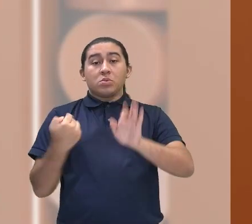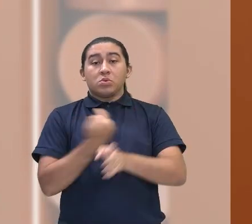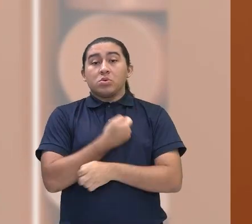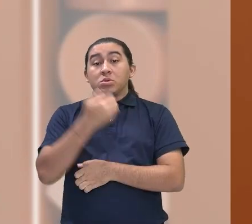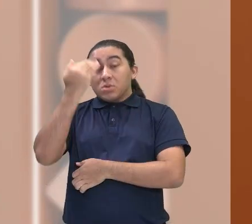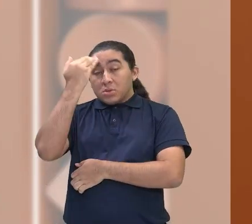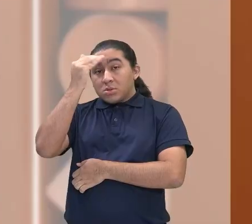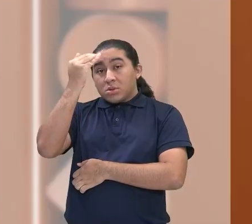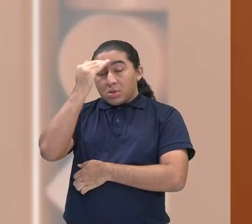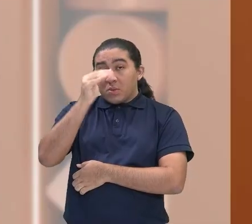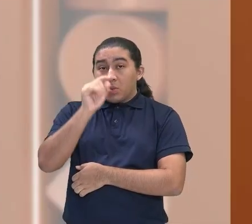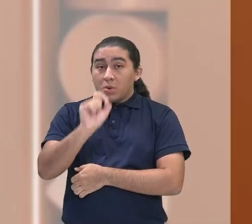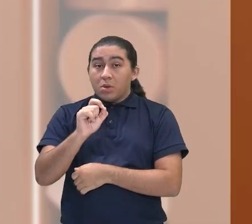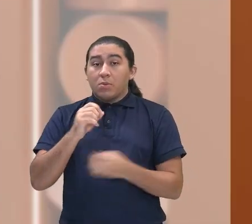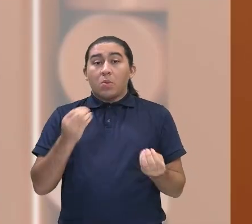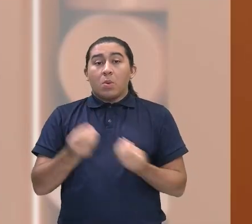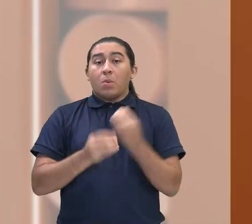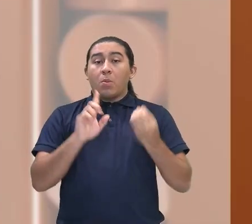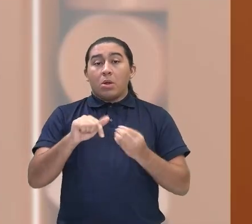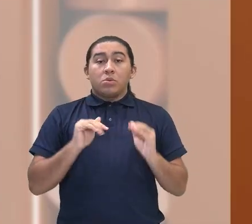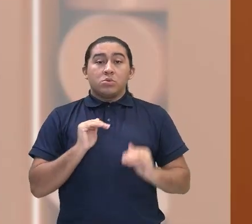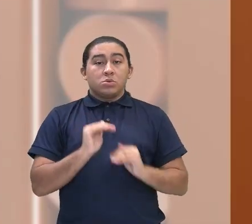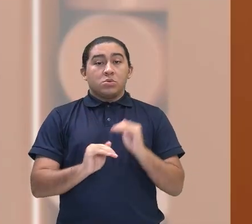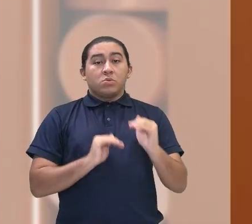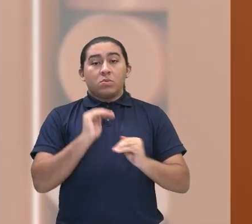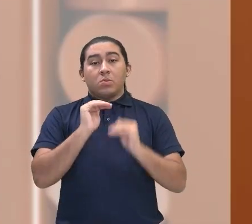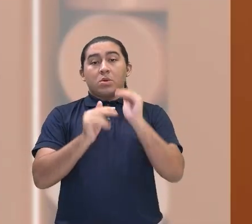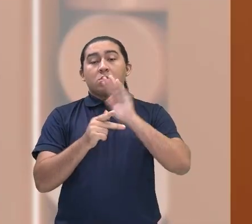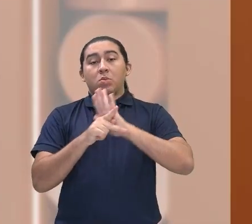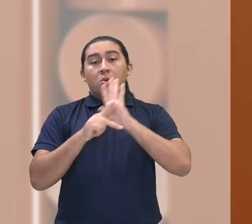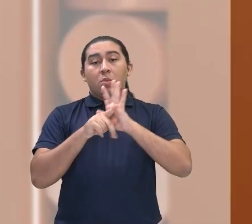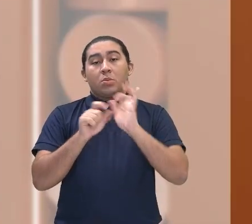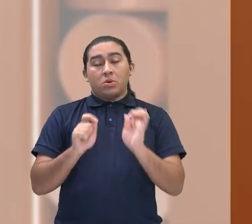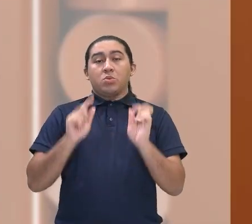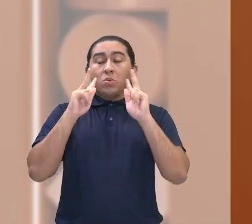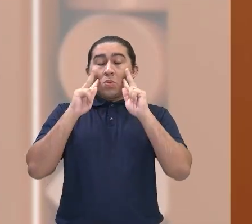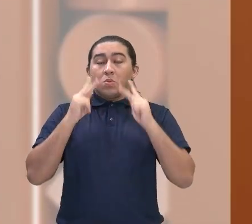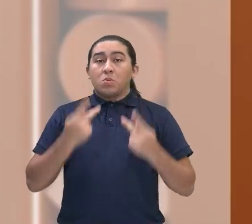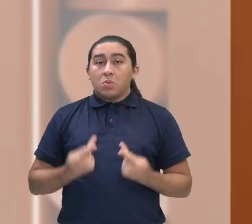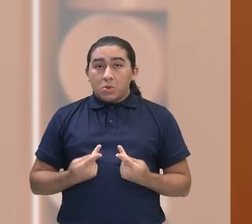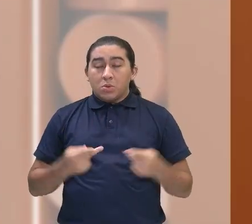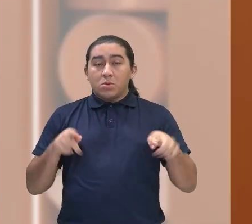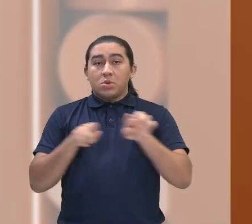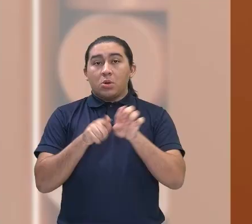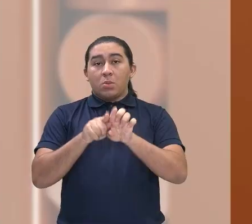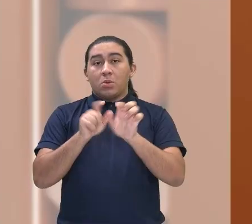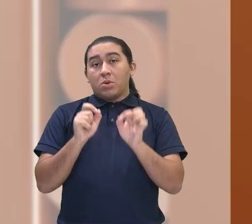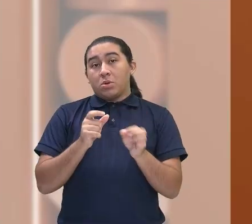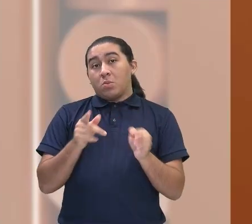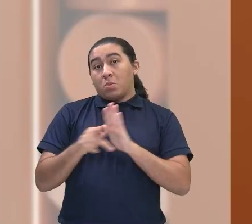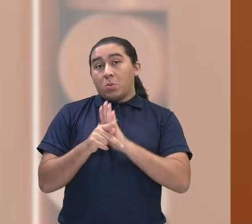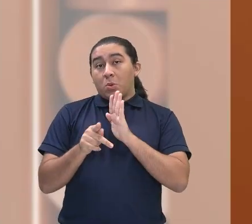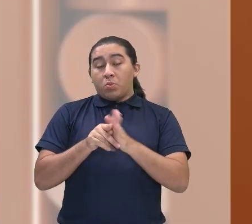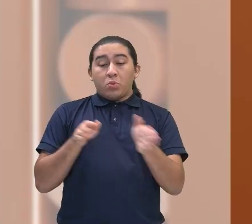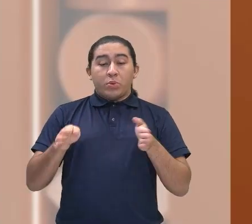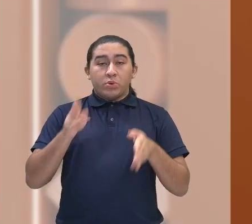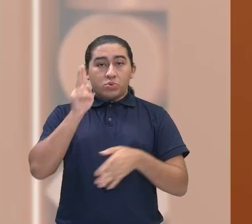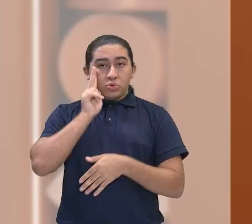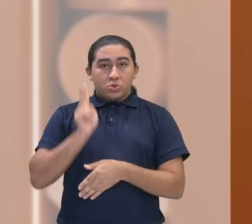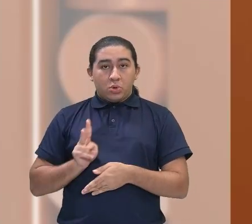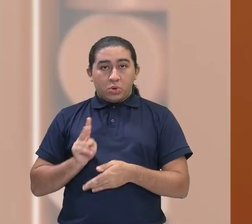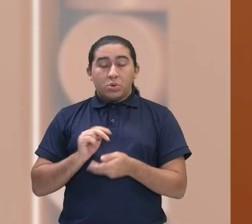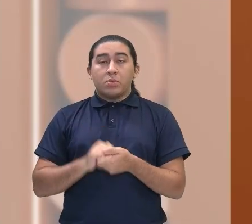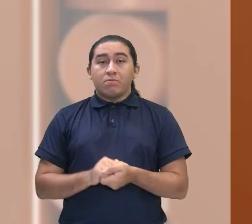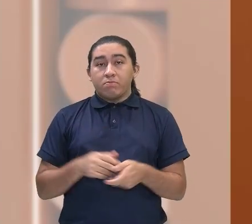compreensão do desenvolvimento do ser humano no percurso histórico. Então você